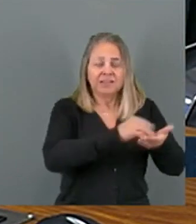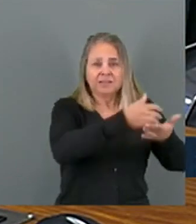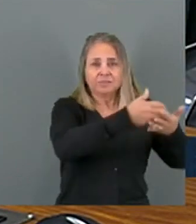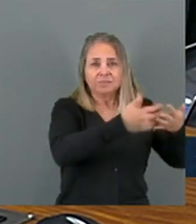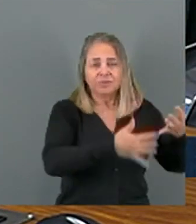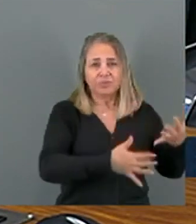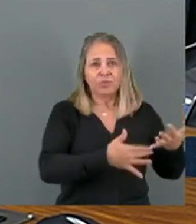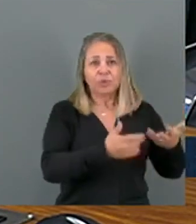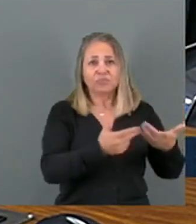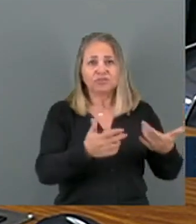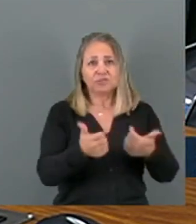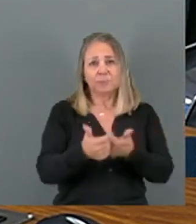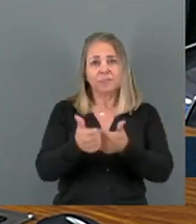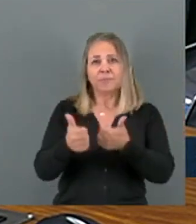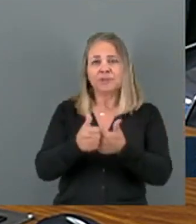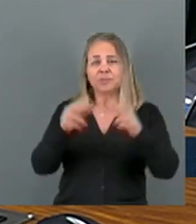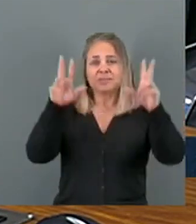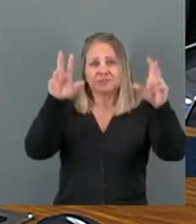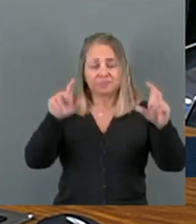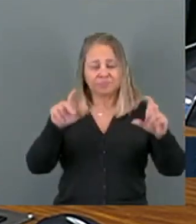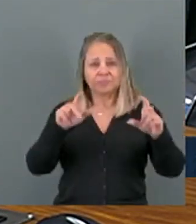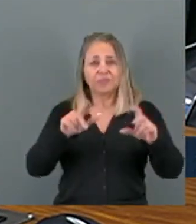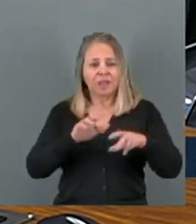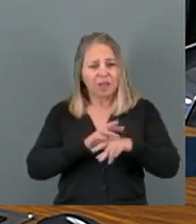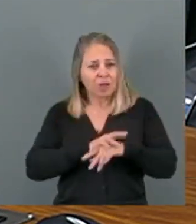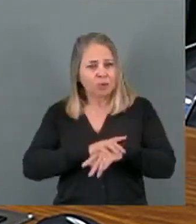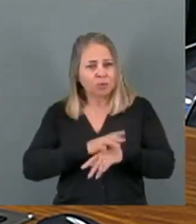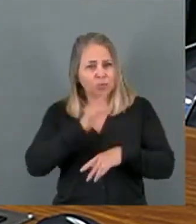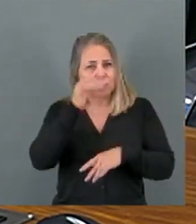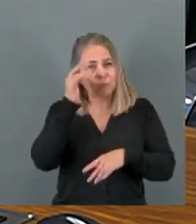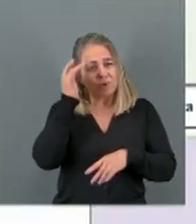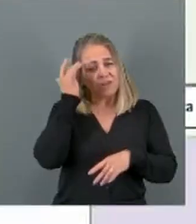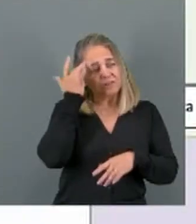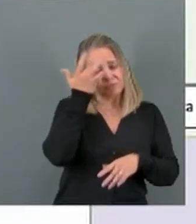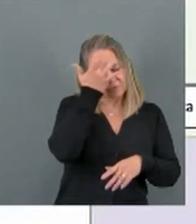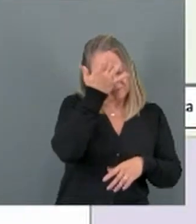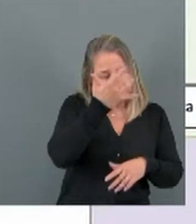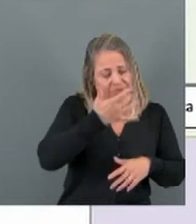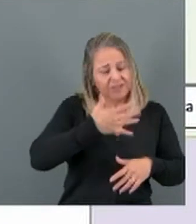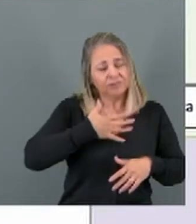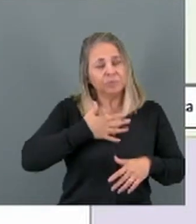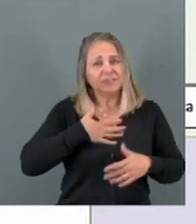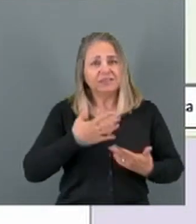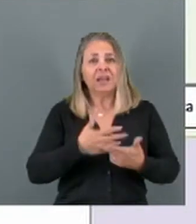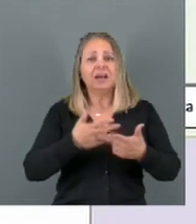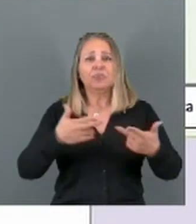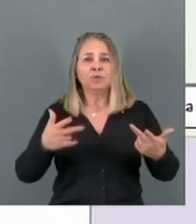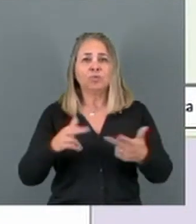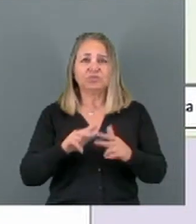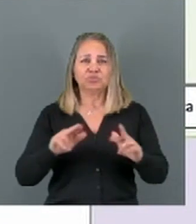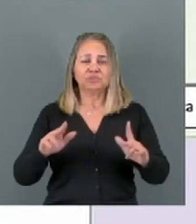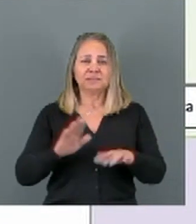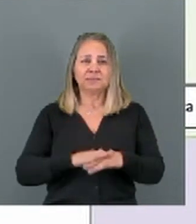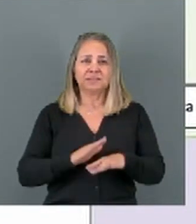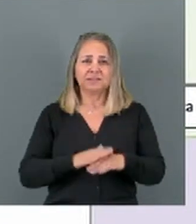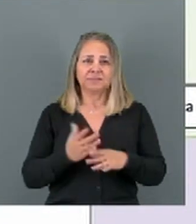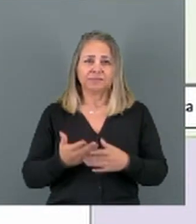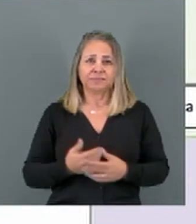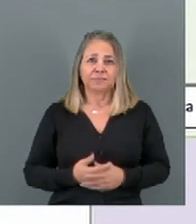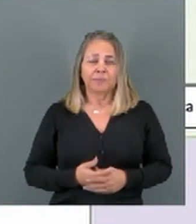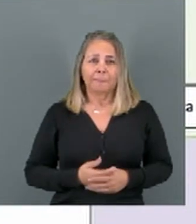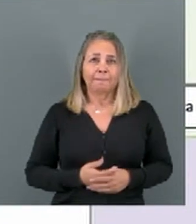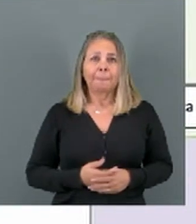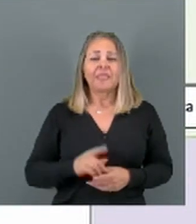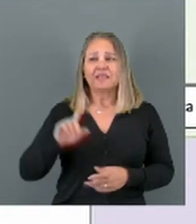fatores proximais aqui a questão do adoecimento mental, o uso de substâncias, tem alguns fatores mais proximais. Sei que o professor Brunoni vai falar